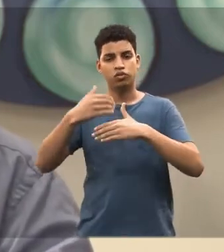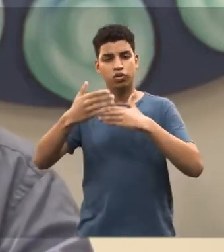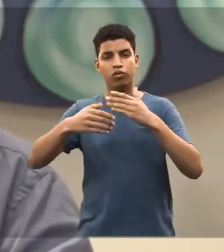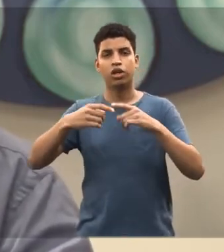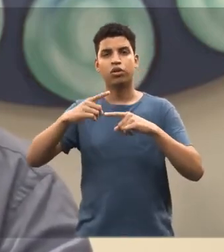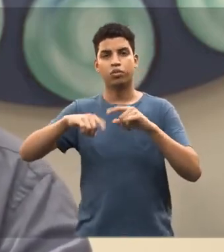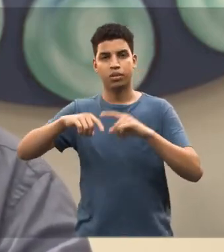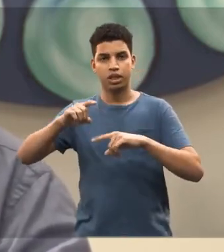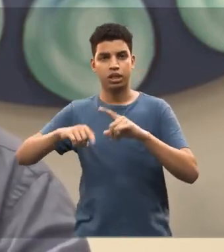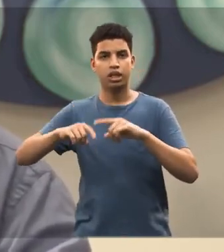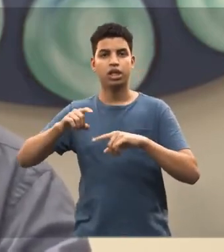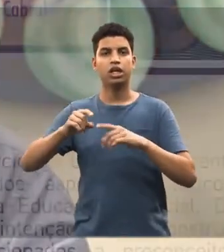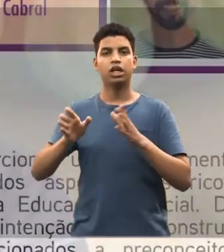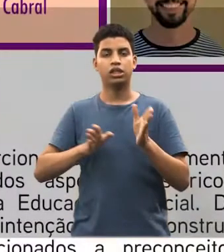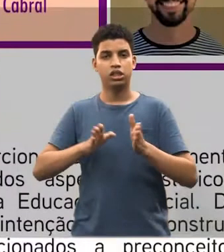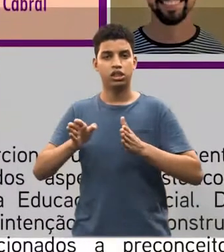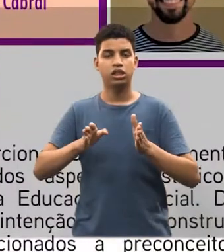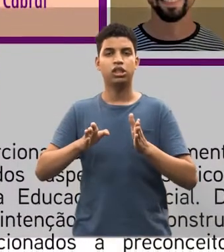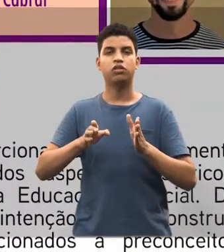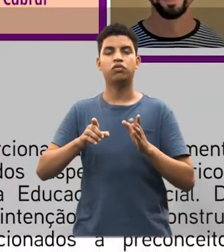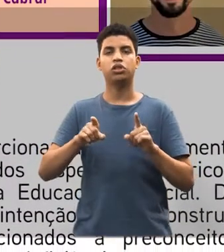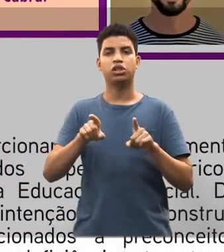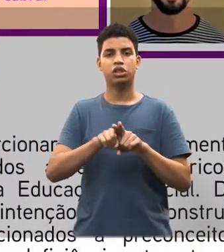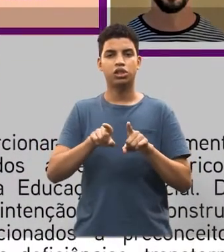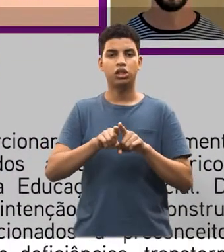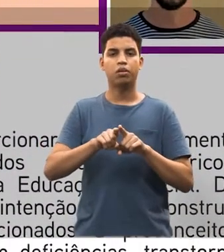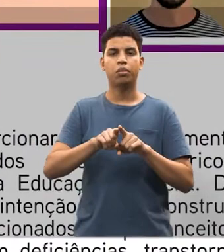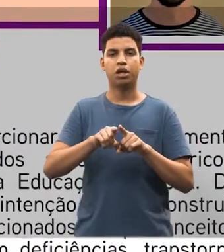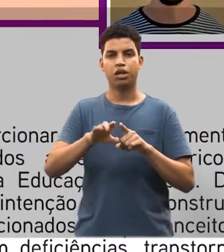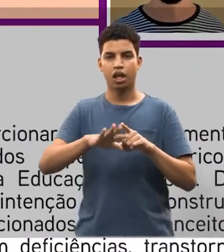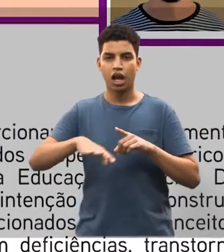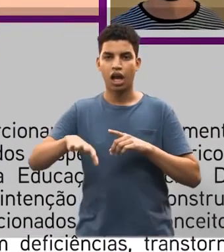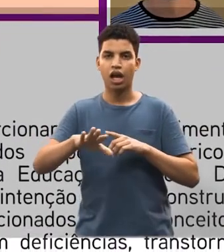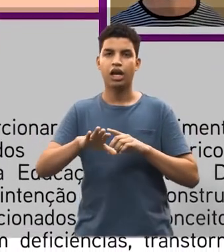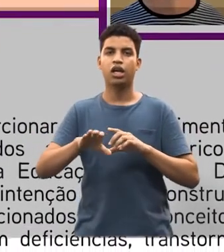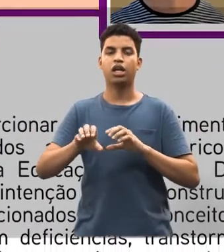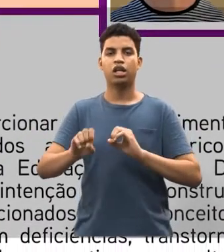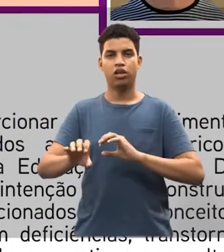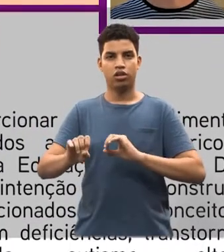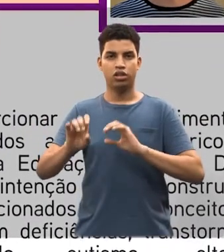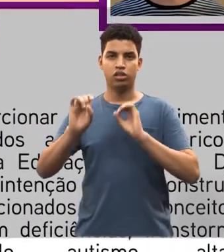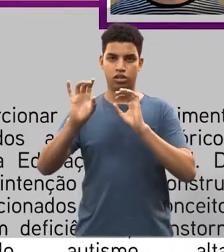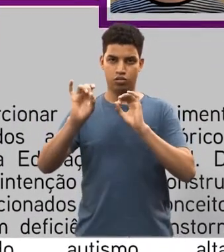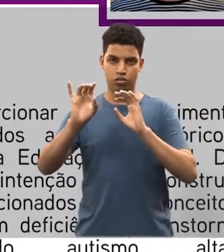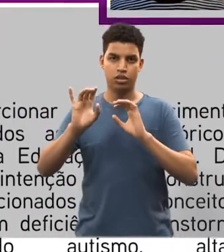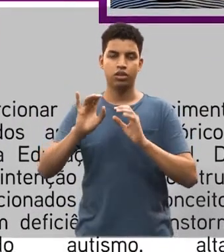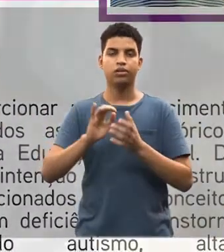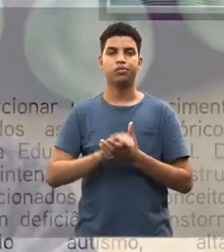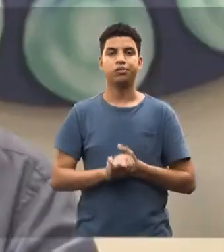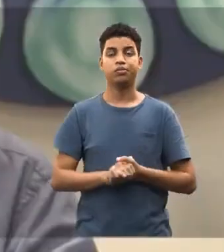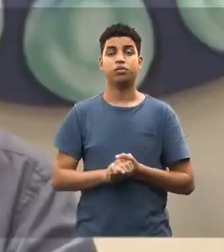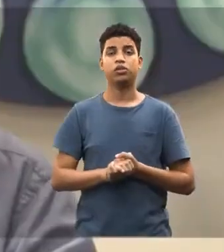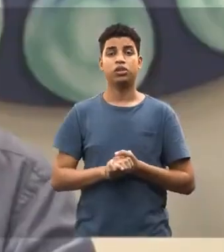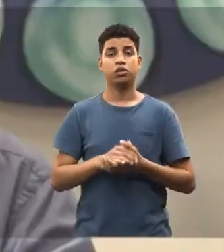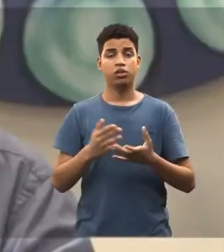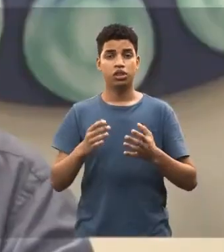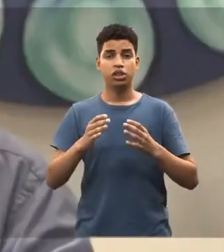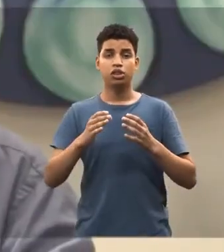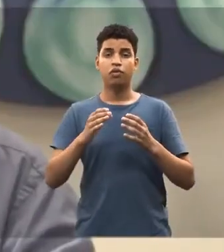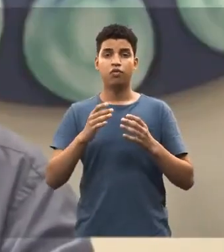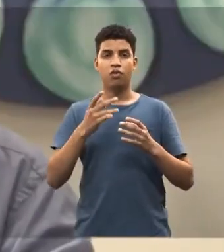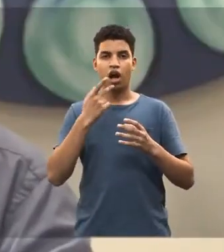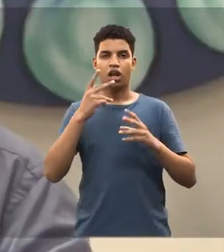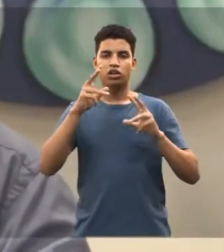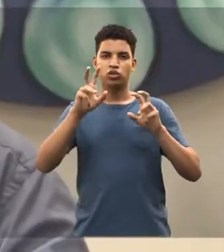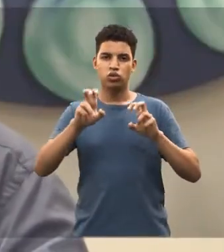facilitada, desenvolvendo-se materiais acessíveis e também com conteúdos relacionados à educação especial. E, além